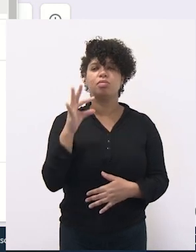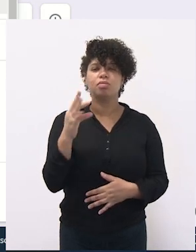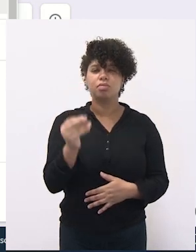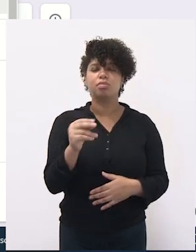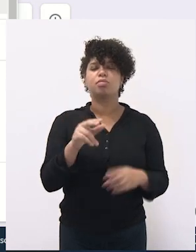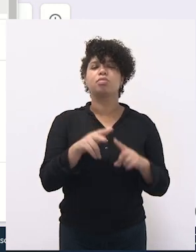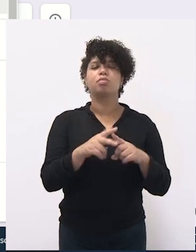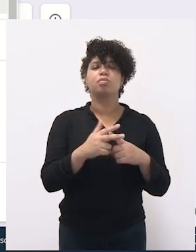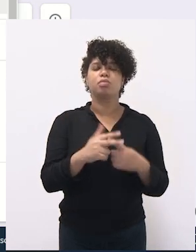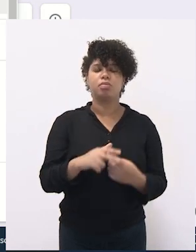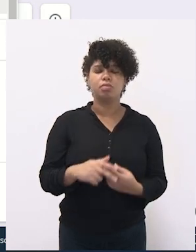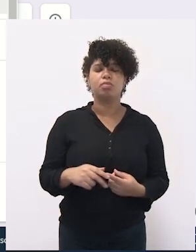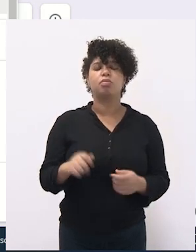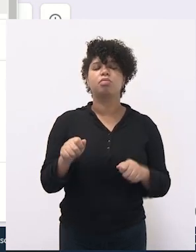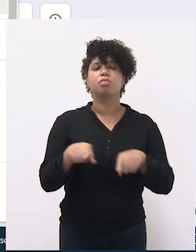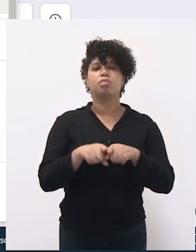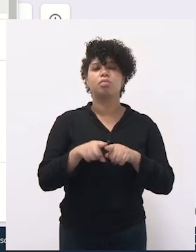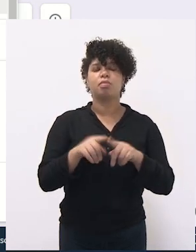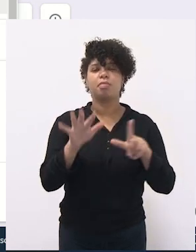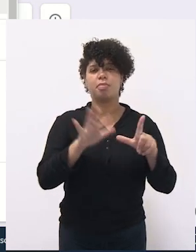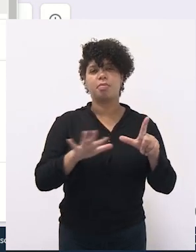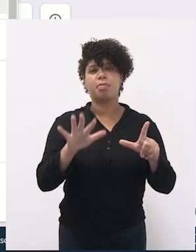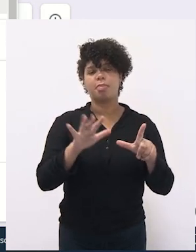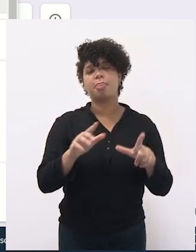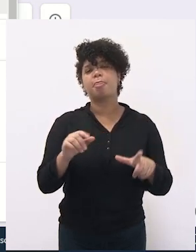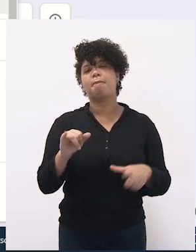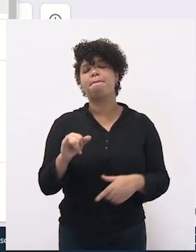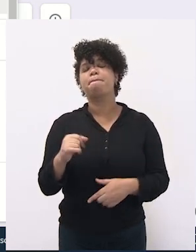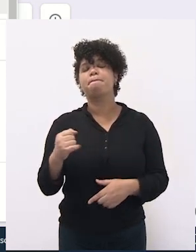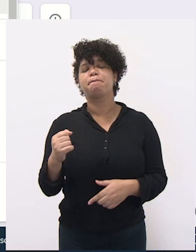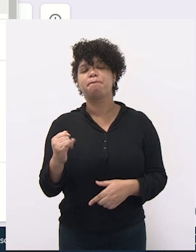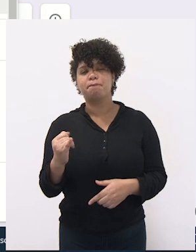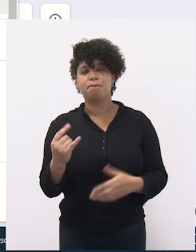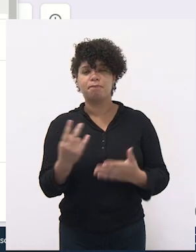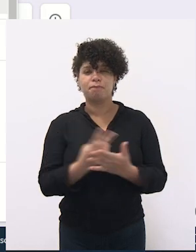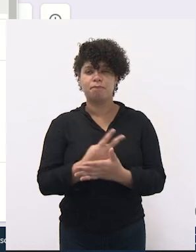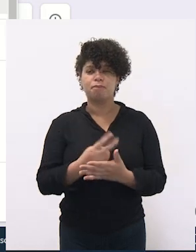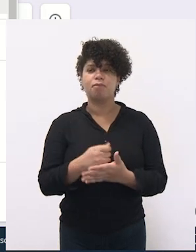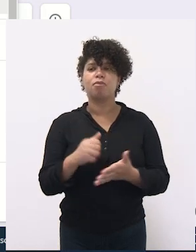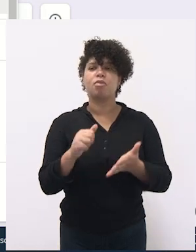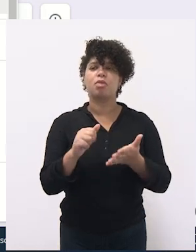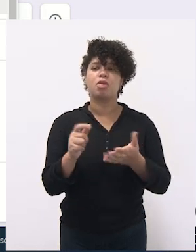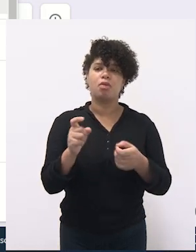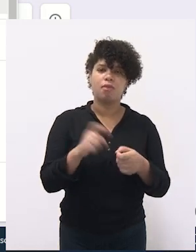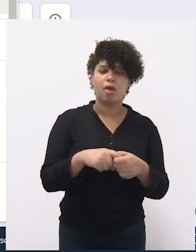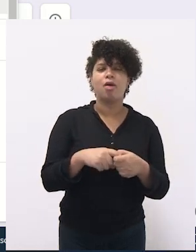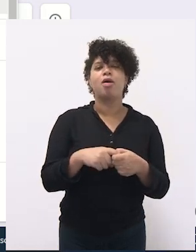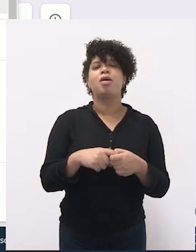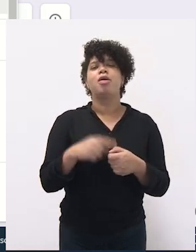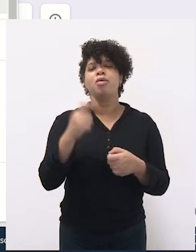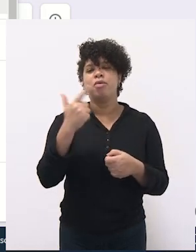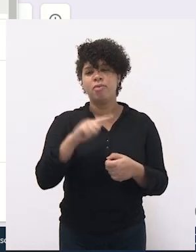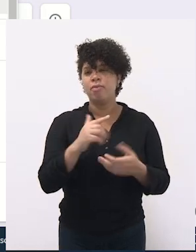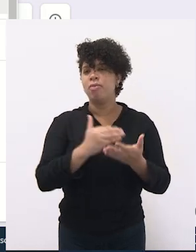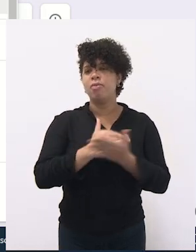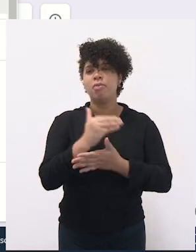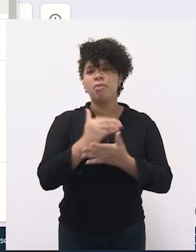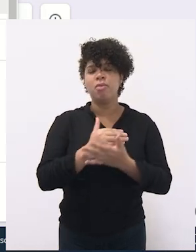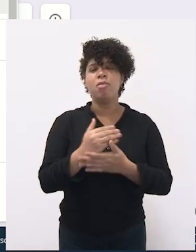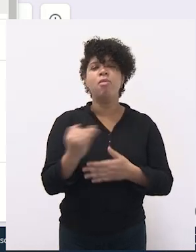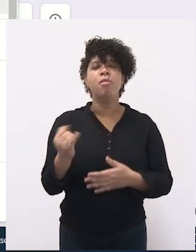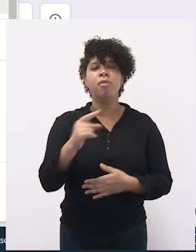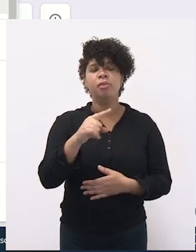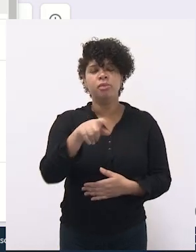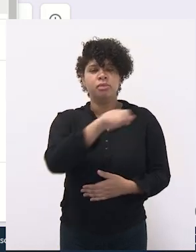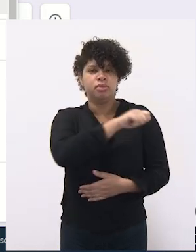ferramentas, todas as plataformas. Ah, deu errado, volta, né? Dá Ctrl Z e volta e começa de novo. É importantíssimo que